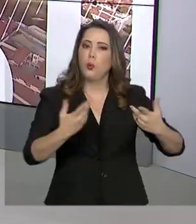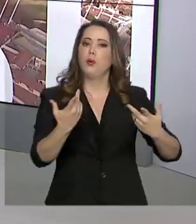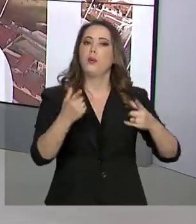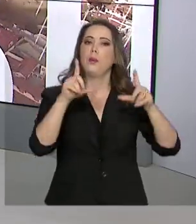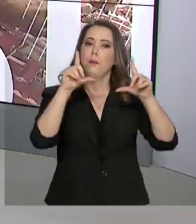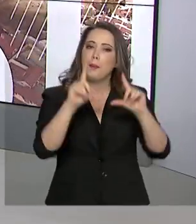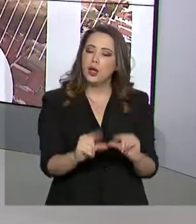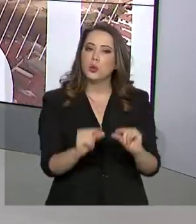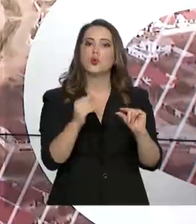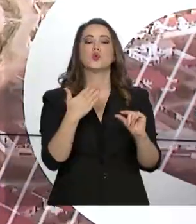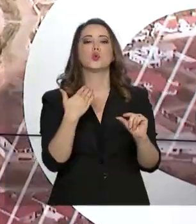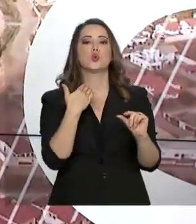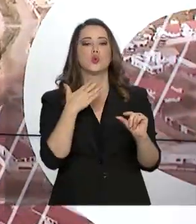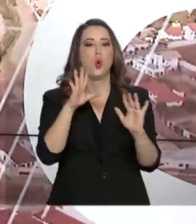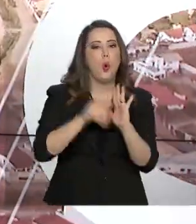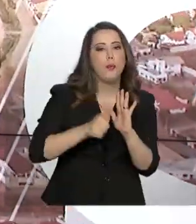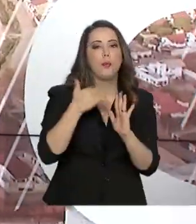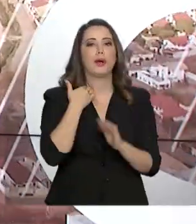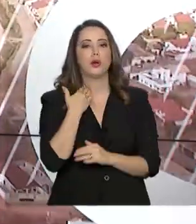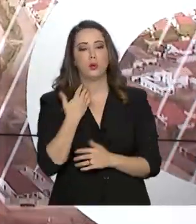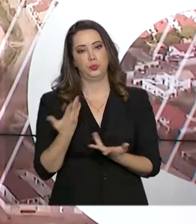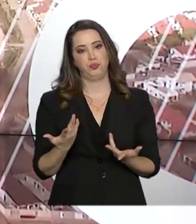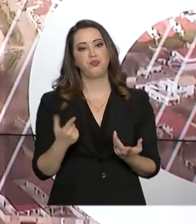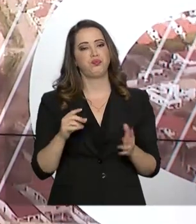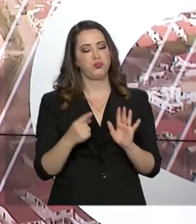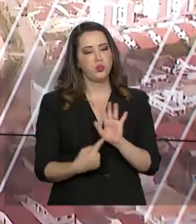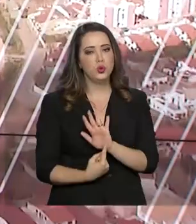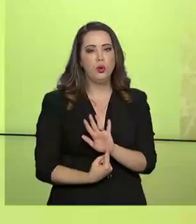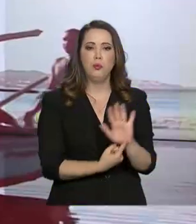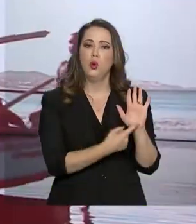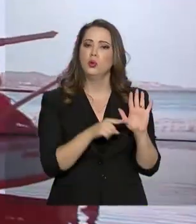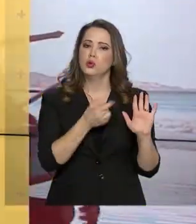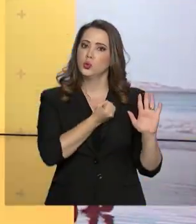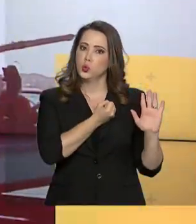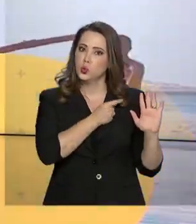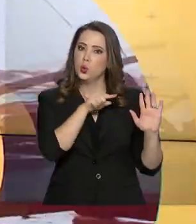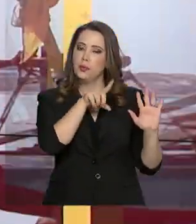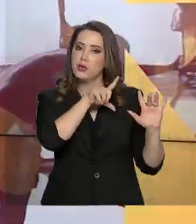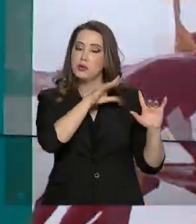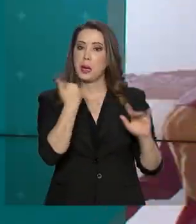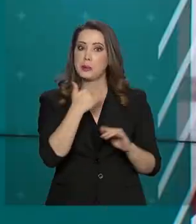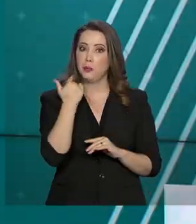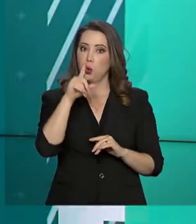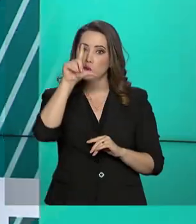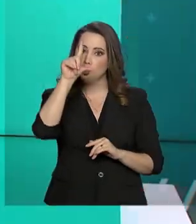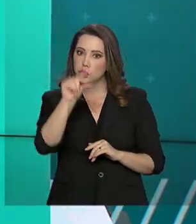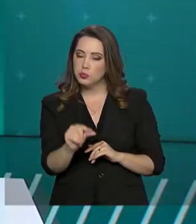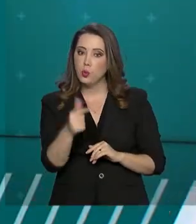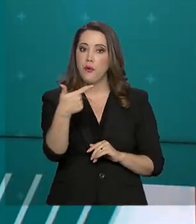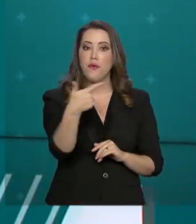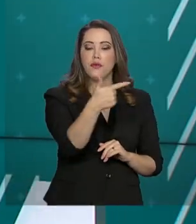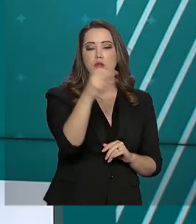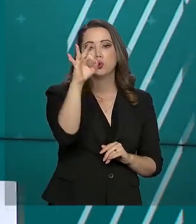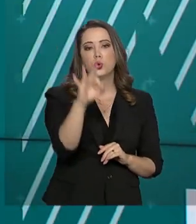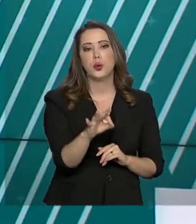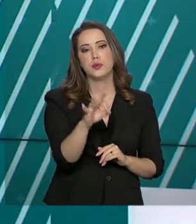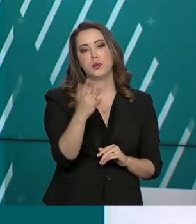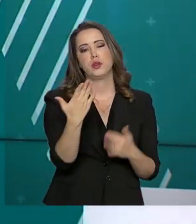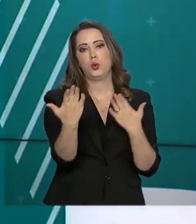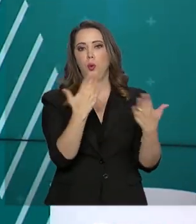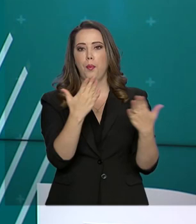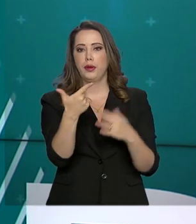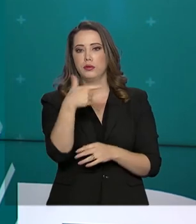roubos a bancos. Os dados revelam que o número de homicídios foi o que teve a maior queda, 22% a menos